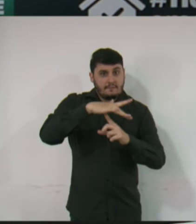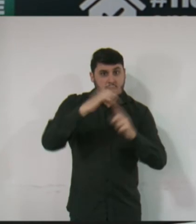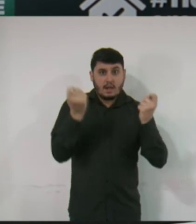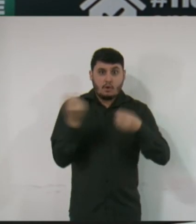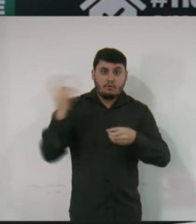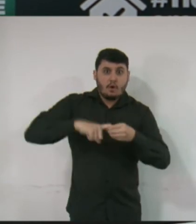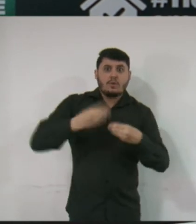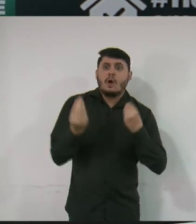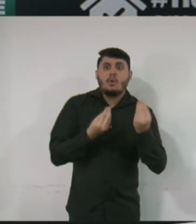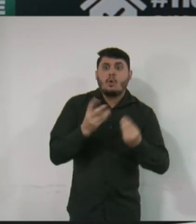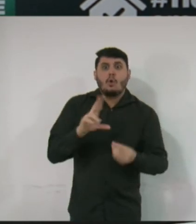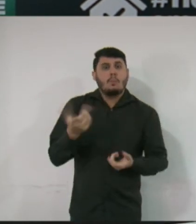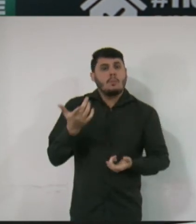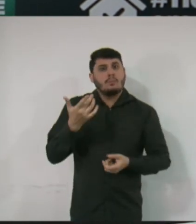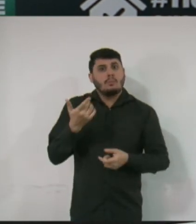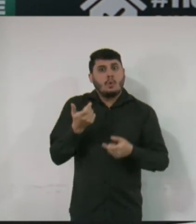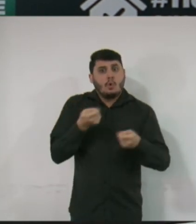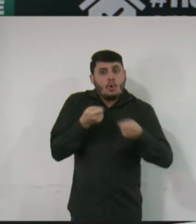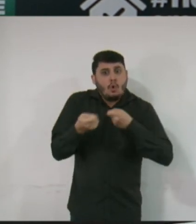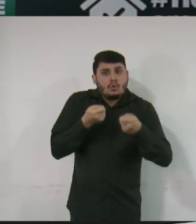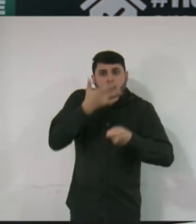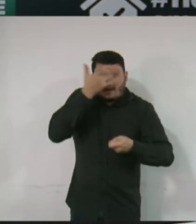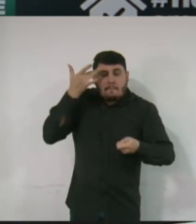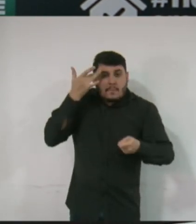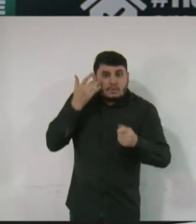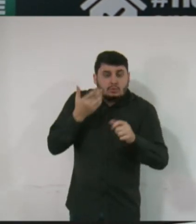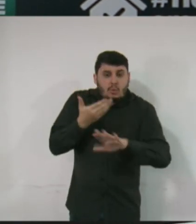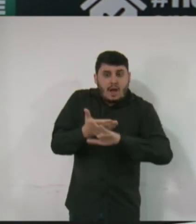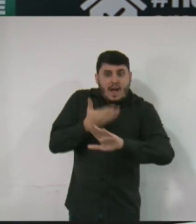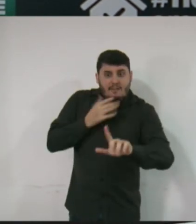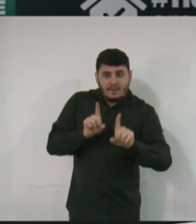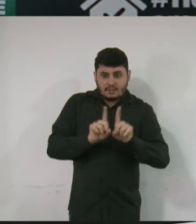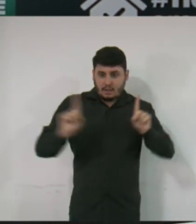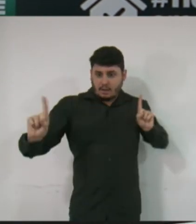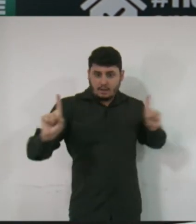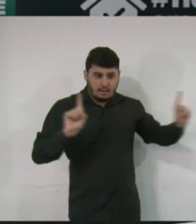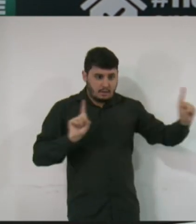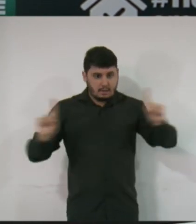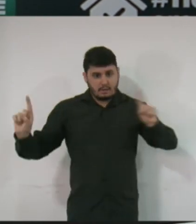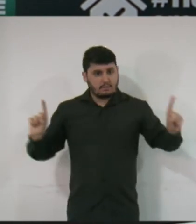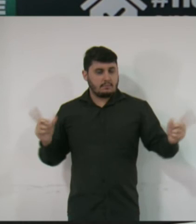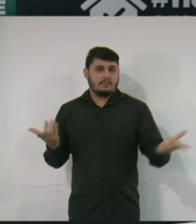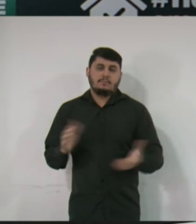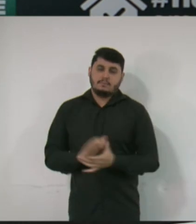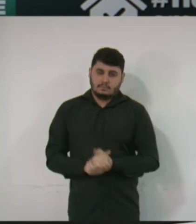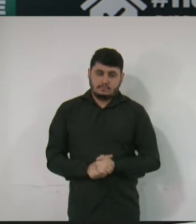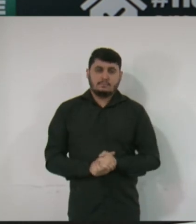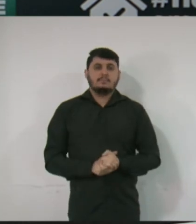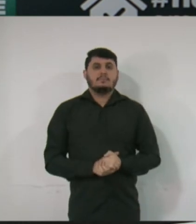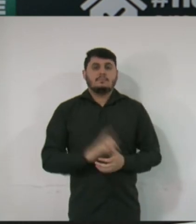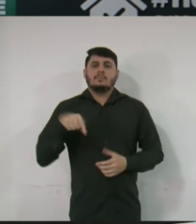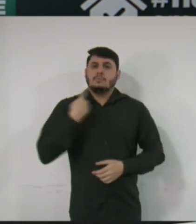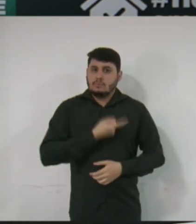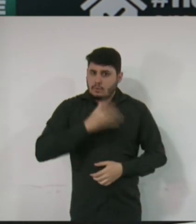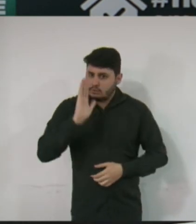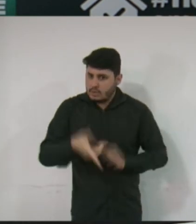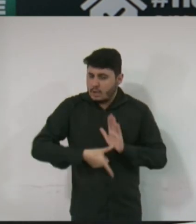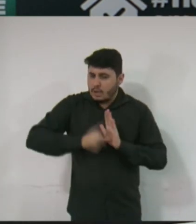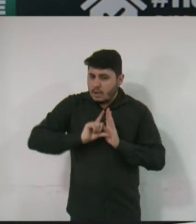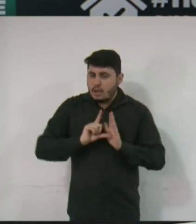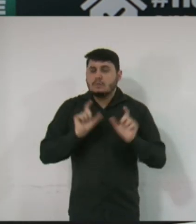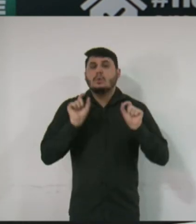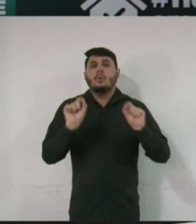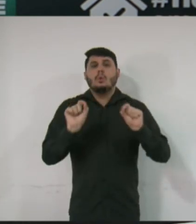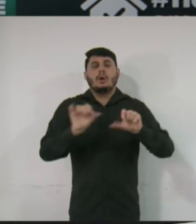social? São mantidas todas as orientações desde o início da epidemia na nossa cidade, que é necessário manter